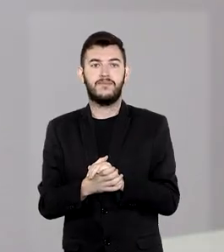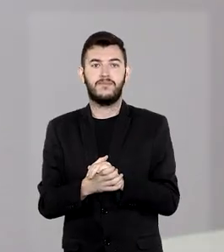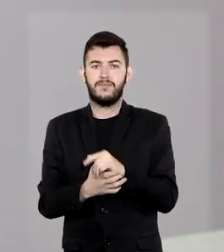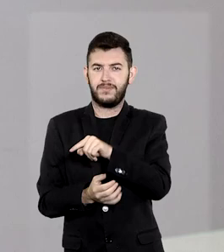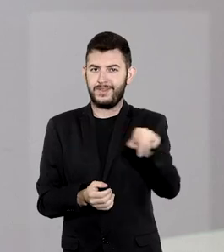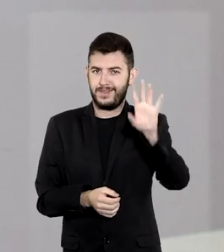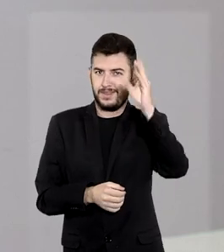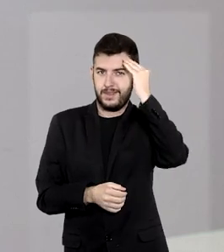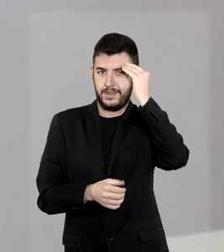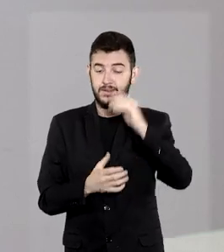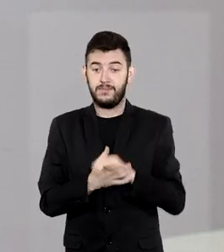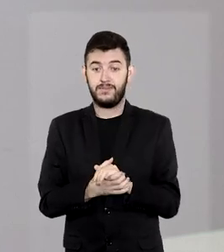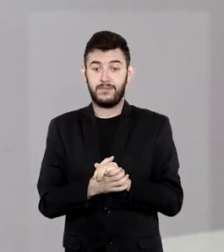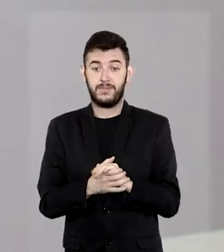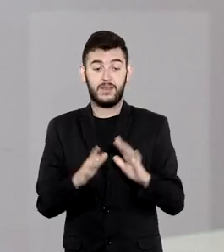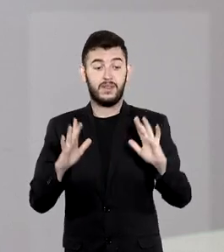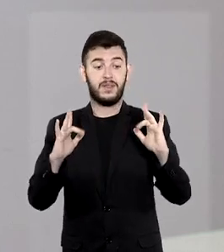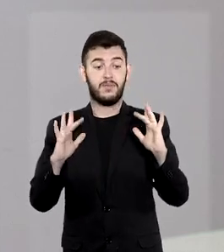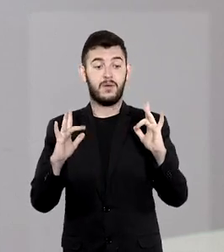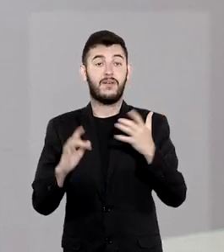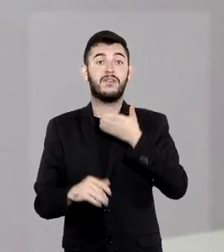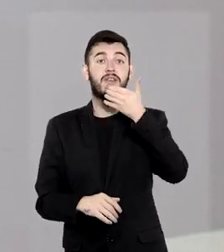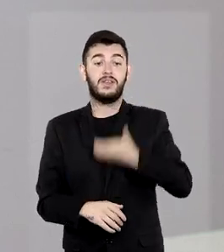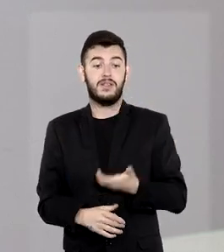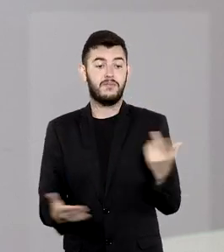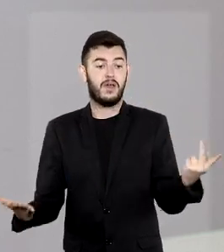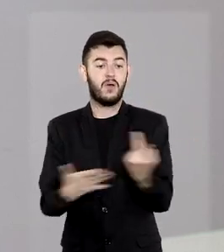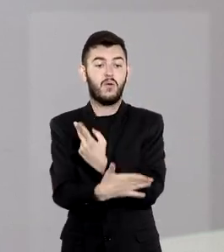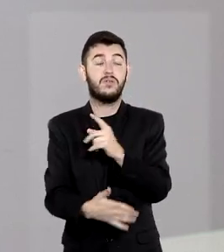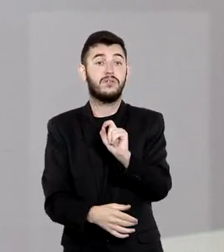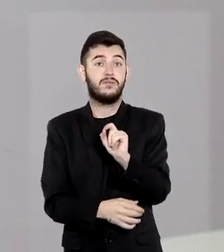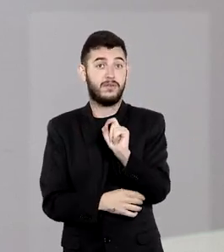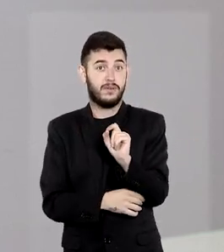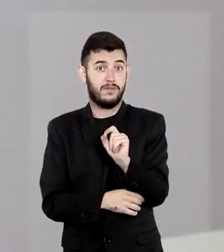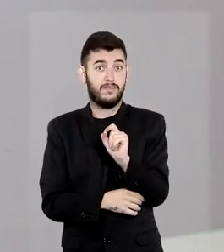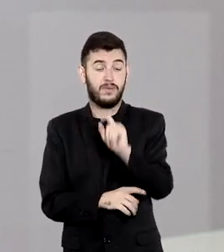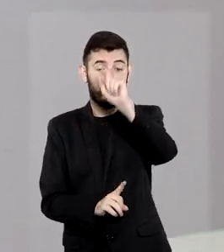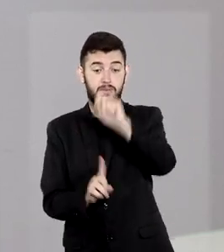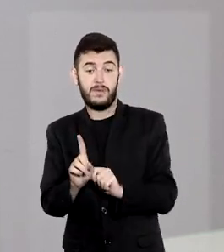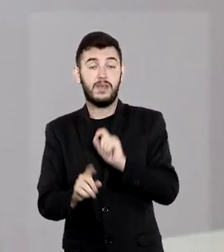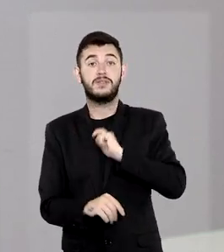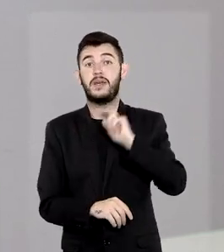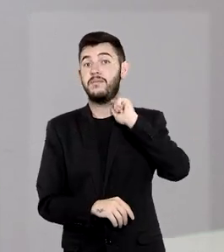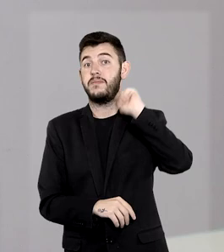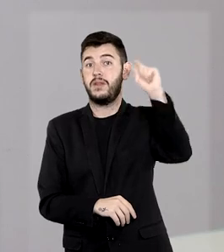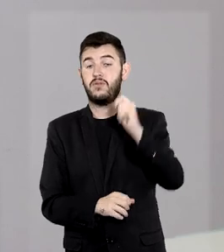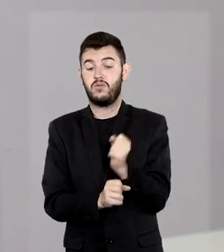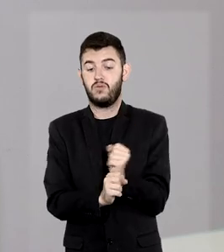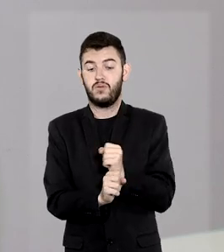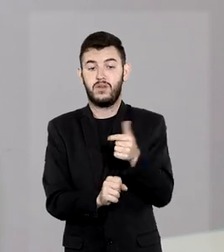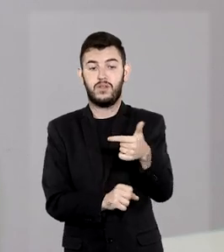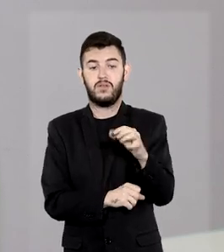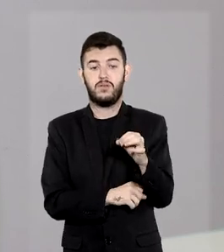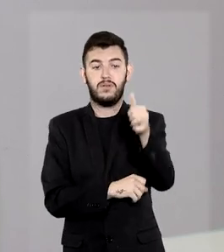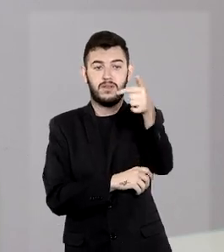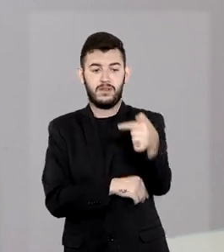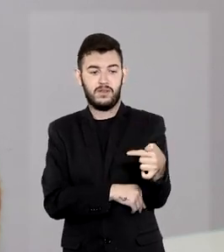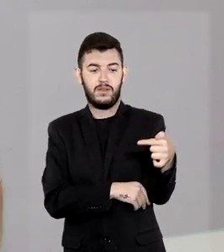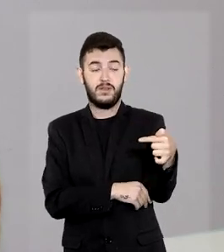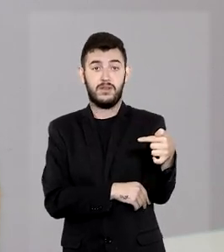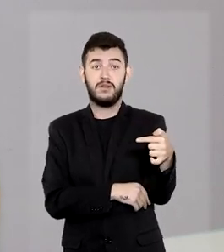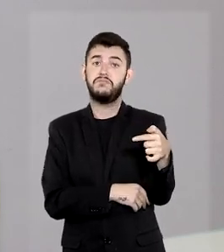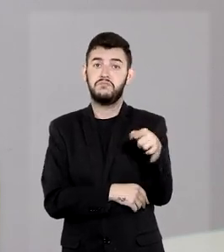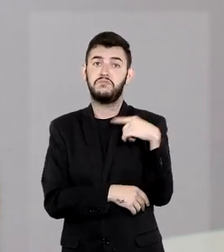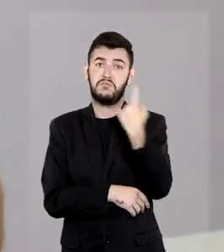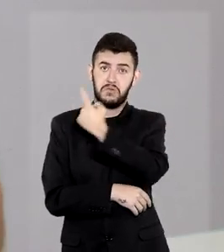gente namorava desde dezembro de 2014 e aí em abril de 2017 a gente